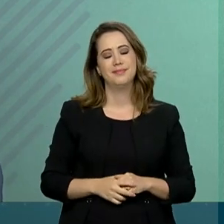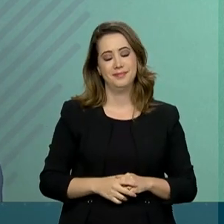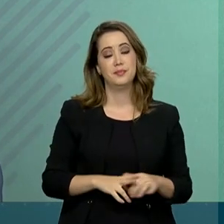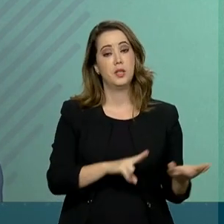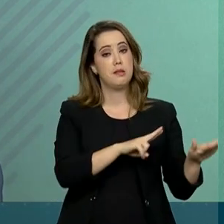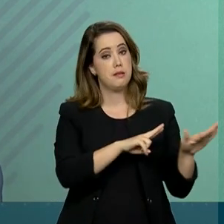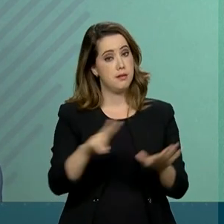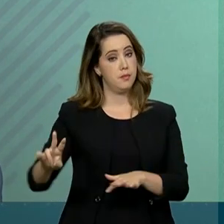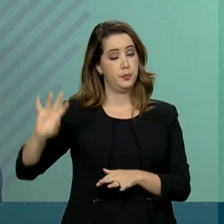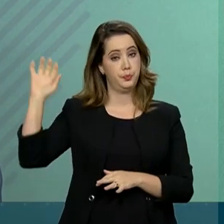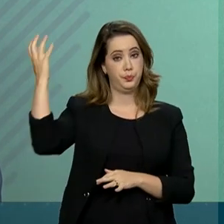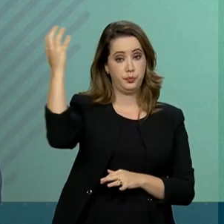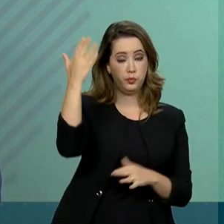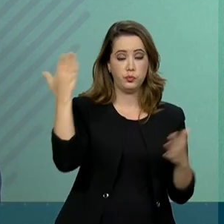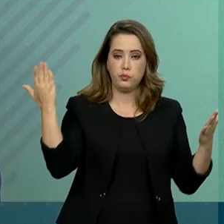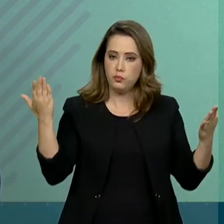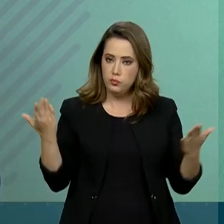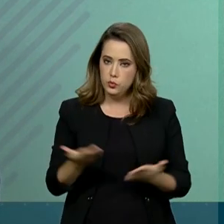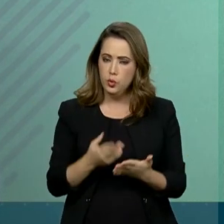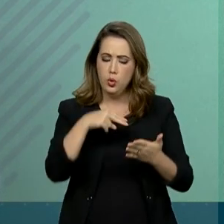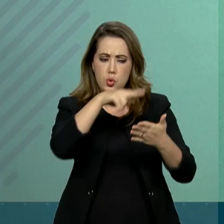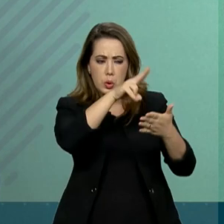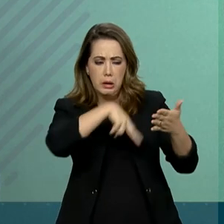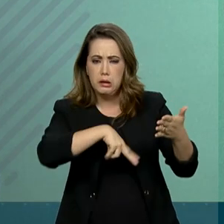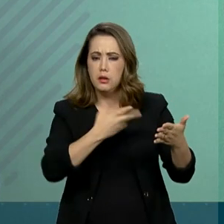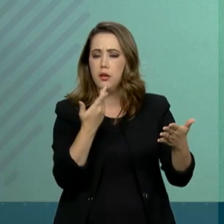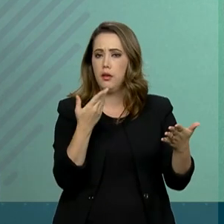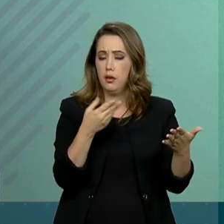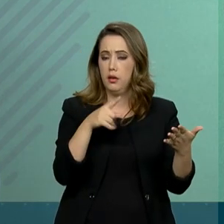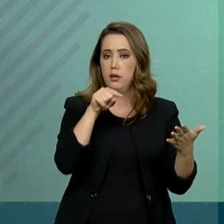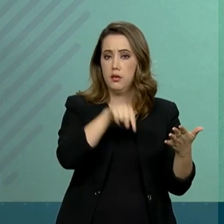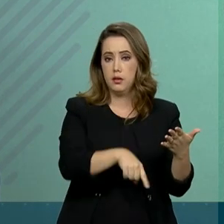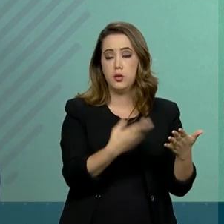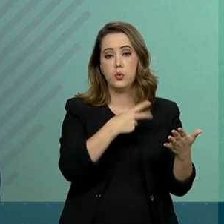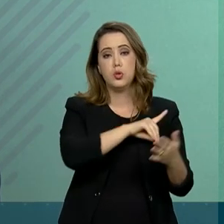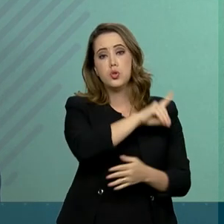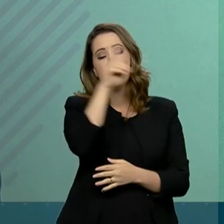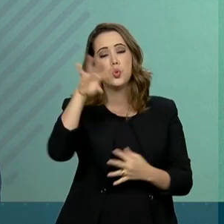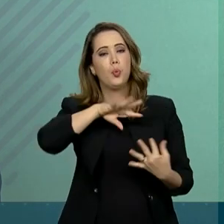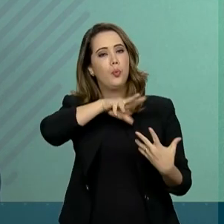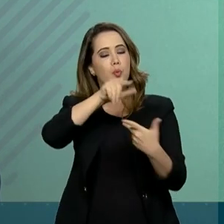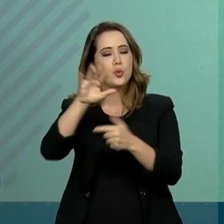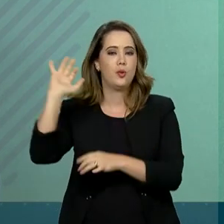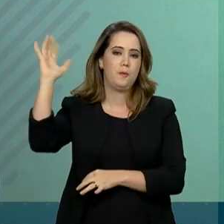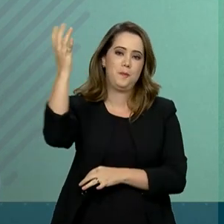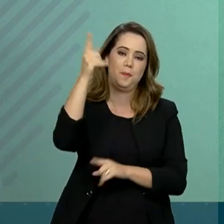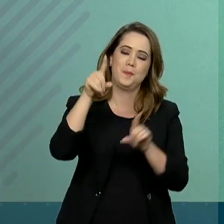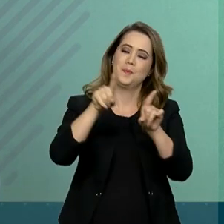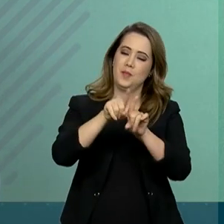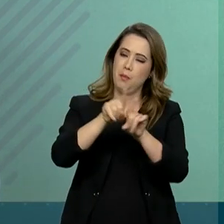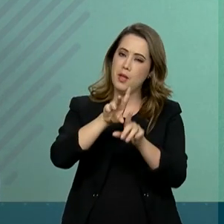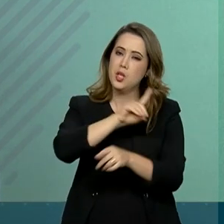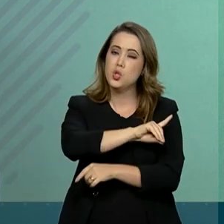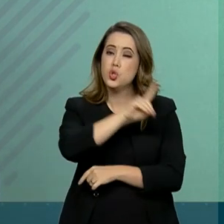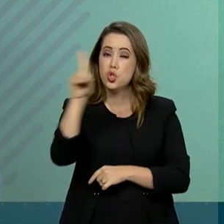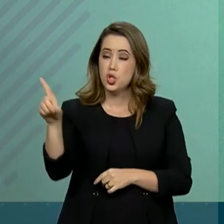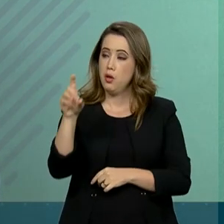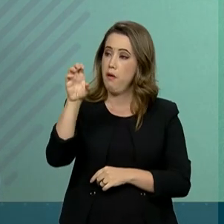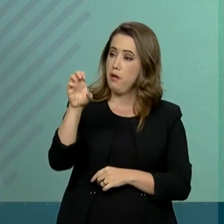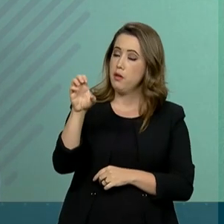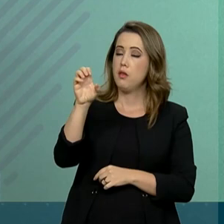o dia mundial do meio ambiente e dia da ecologia o ministro ricardo sales apresentou